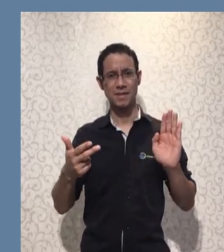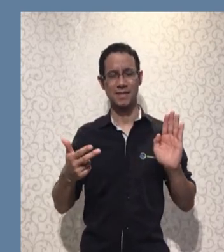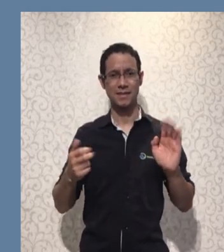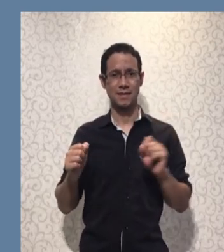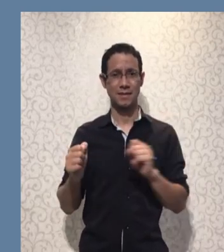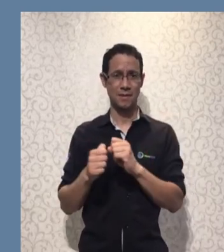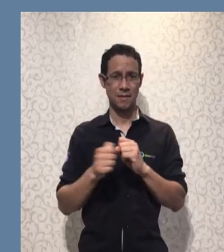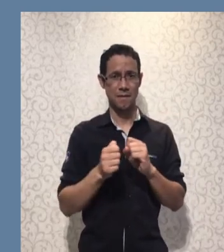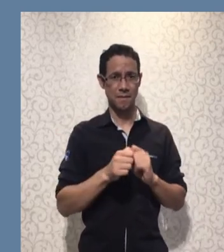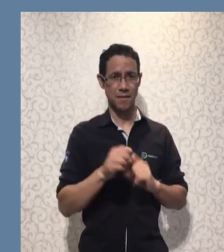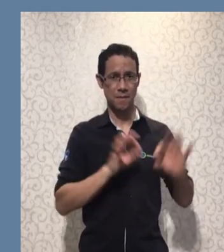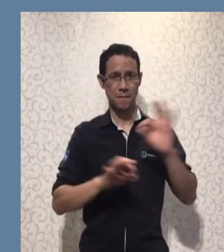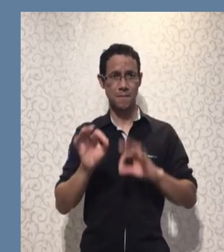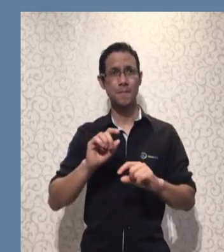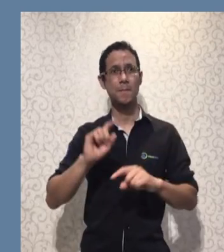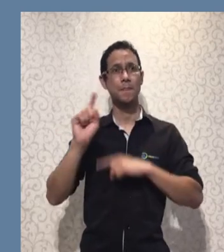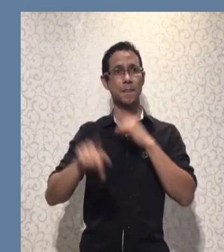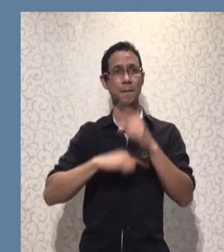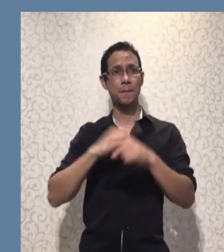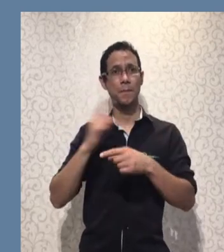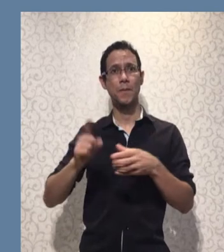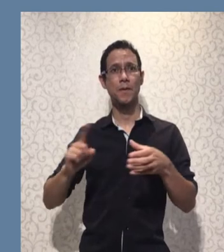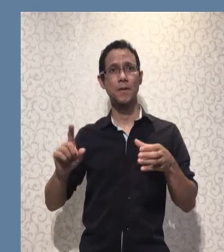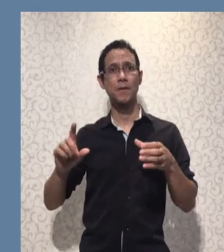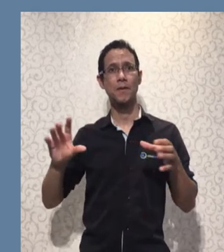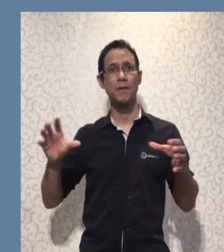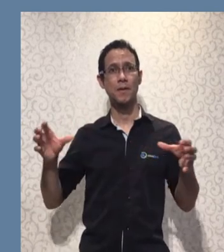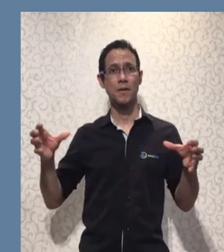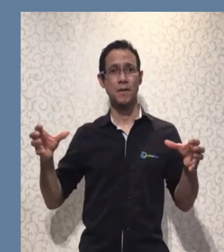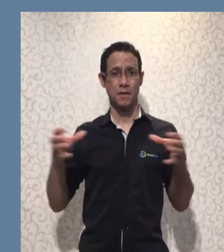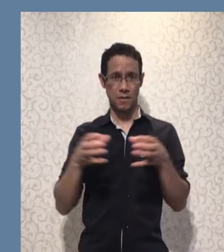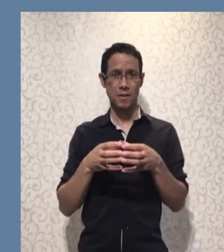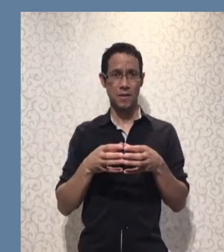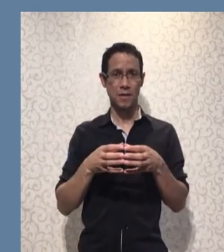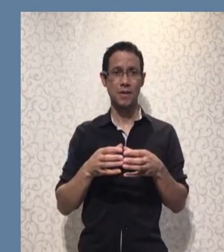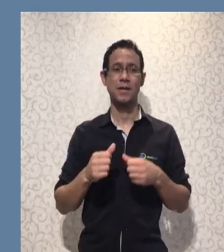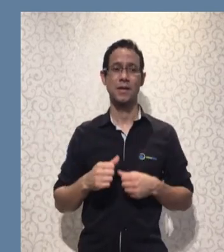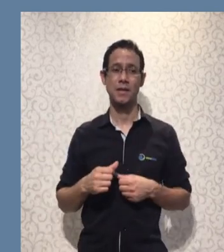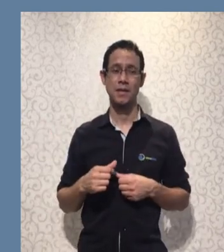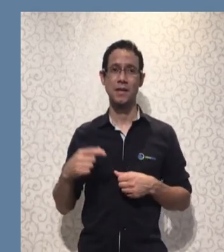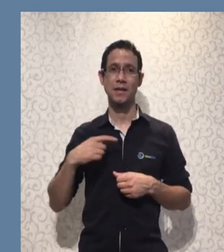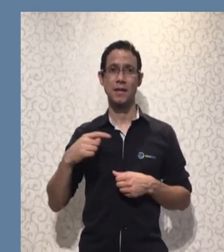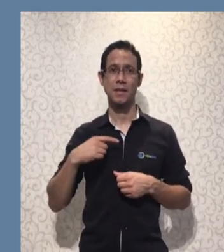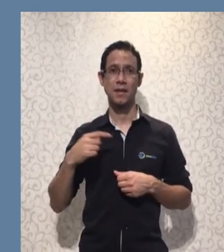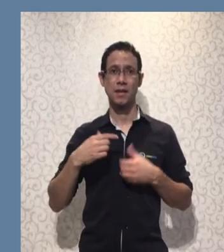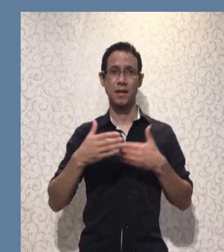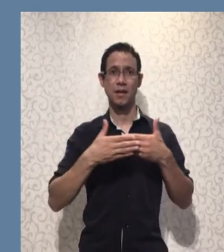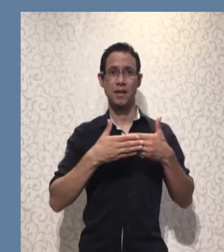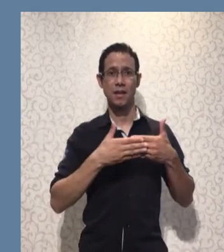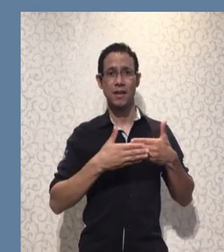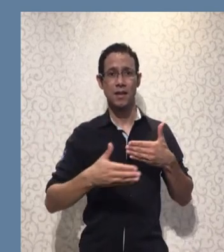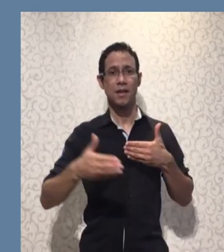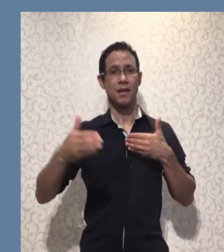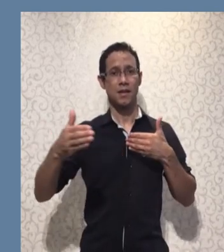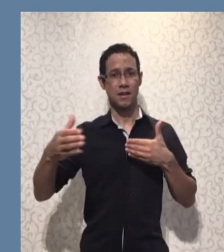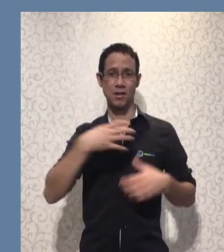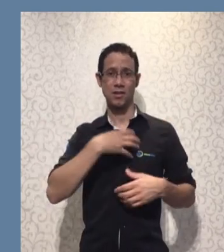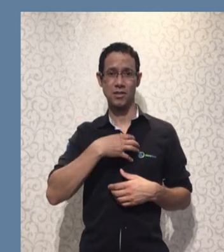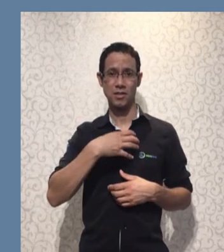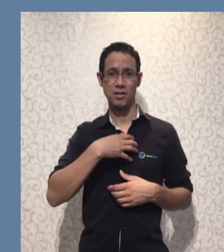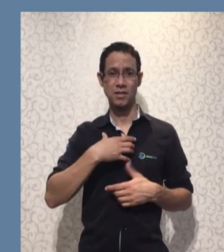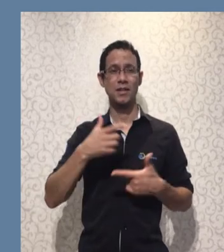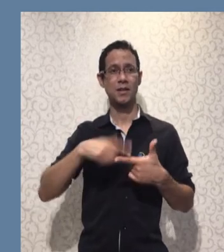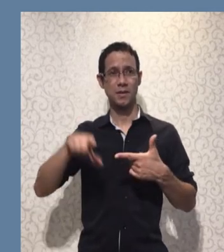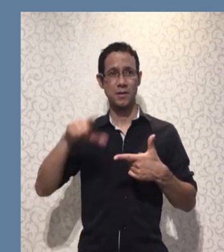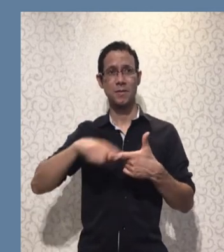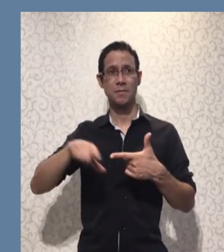gente incorpora essa pintura ao nosso acervo, eu acho que é uma trajetória muito interessante, é uma forma de problematizar partindo